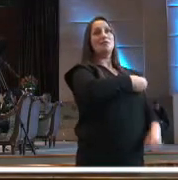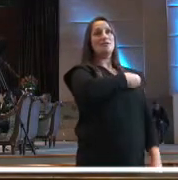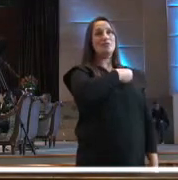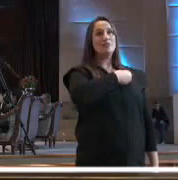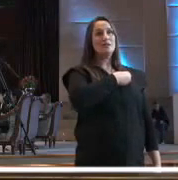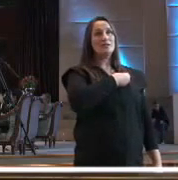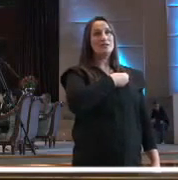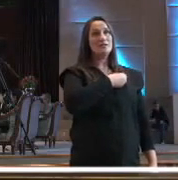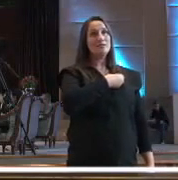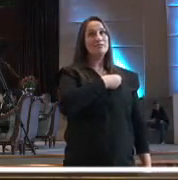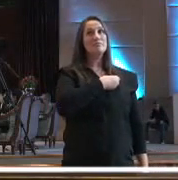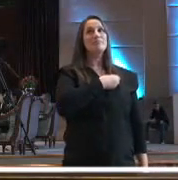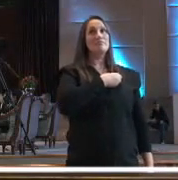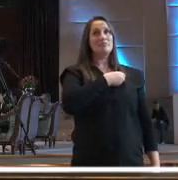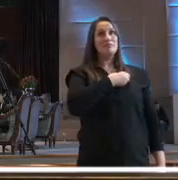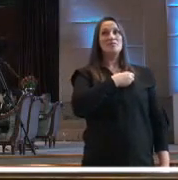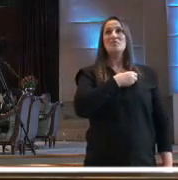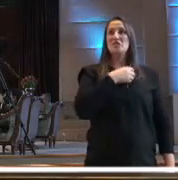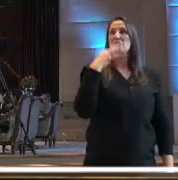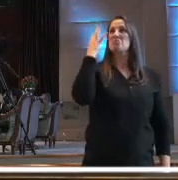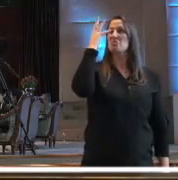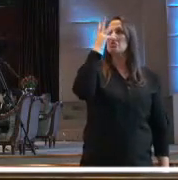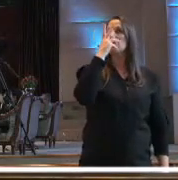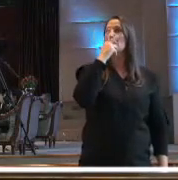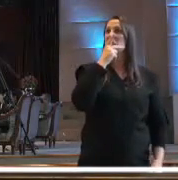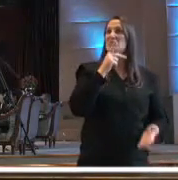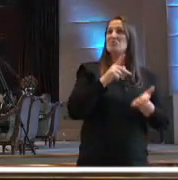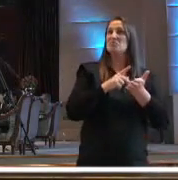Gente, que coisa linda!